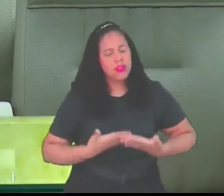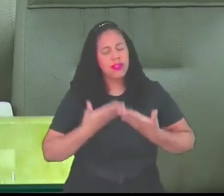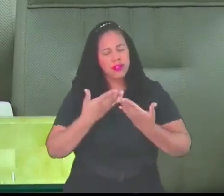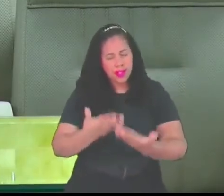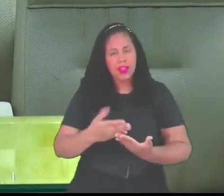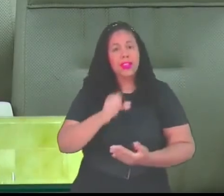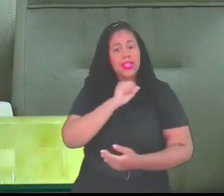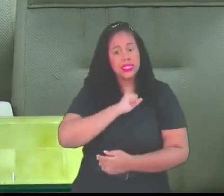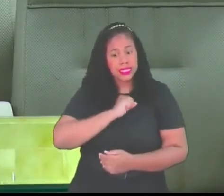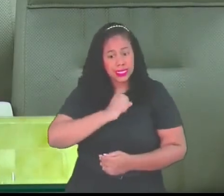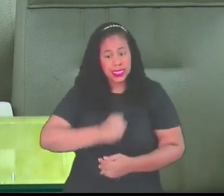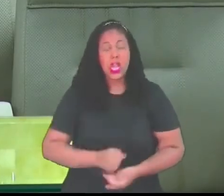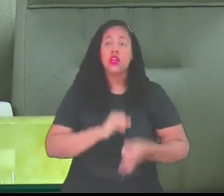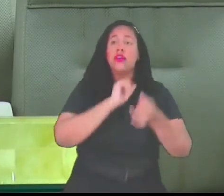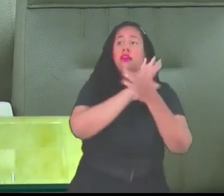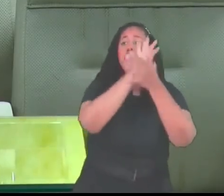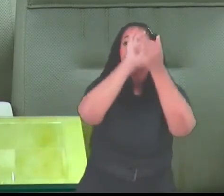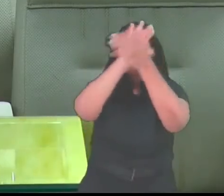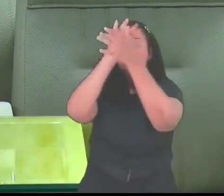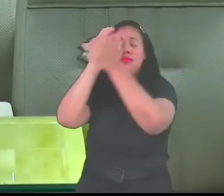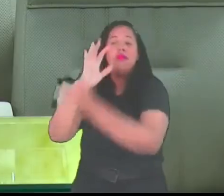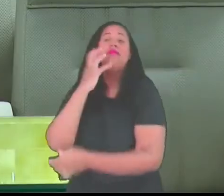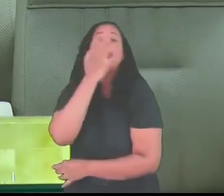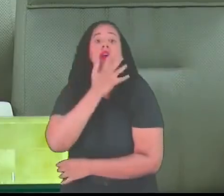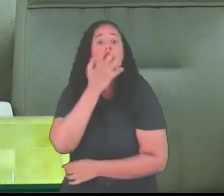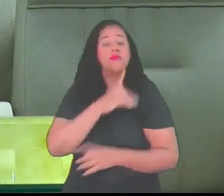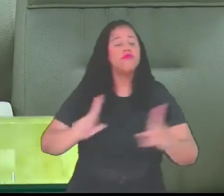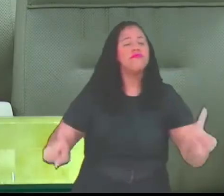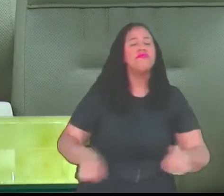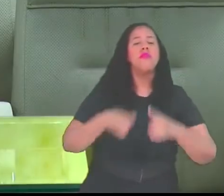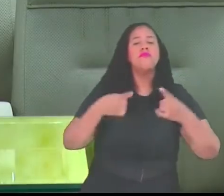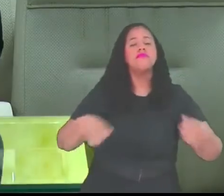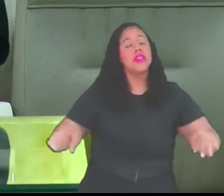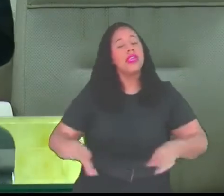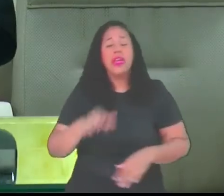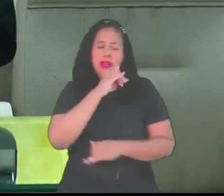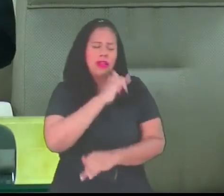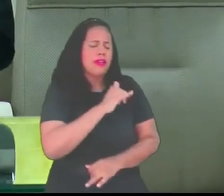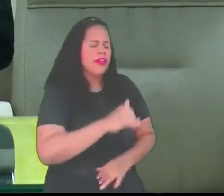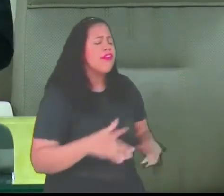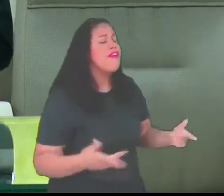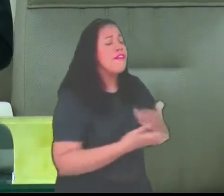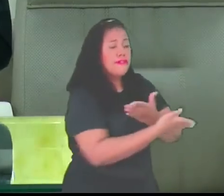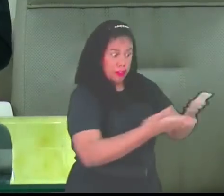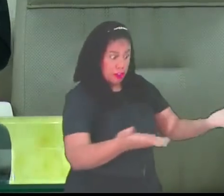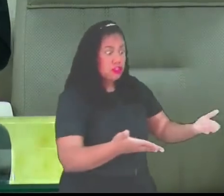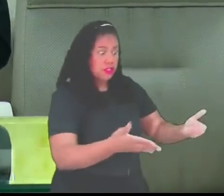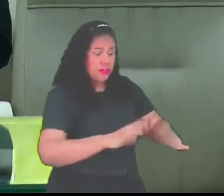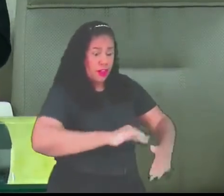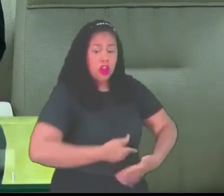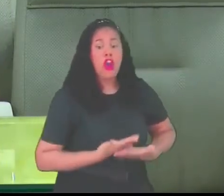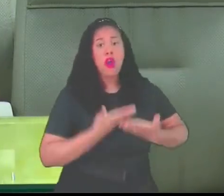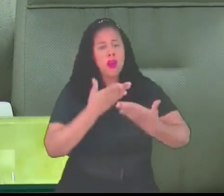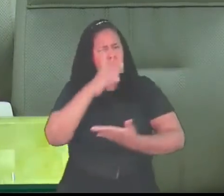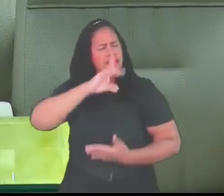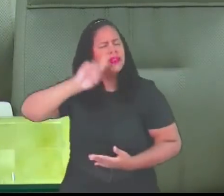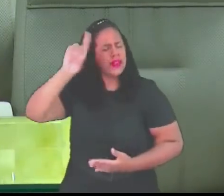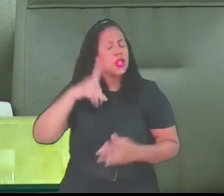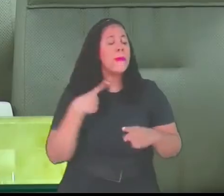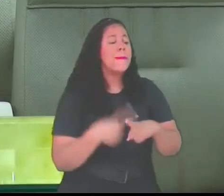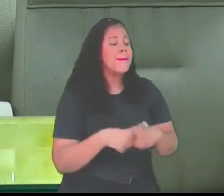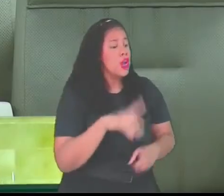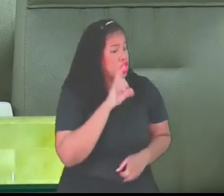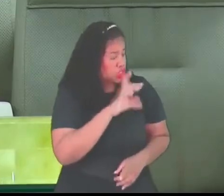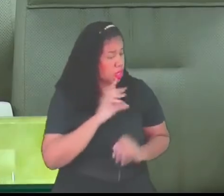levitas, cantores, músicos. E disse: vocês vão se consagrar a Deus. Porque